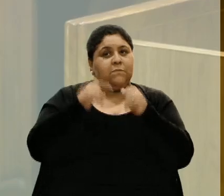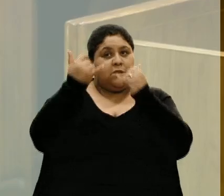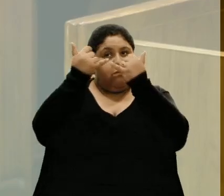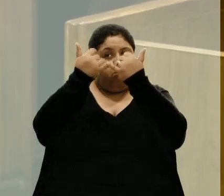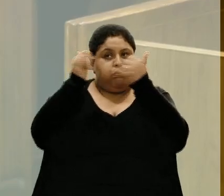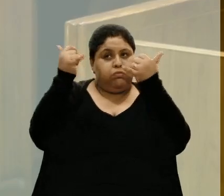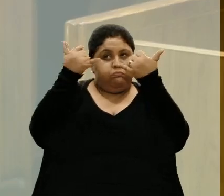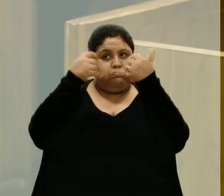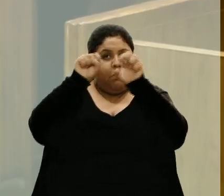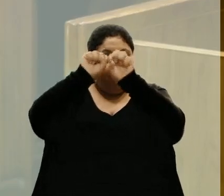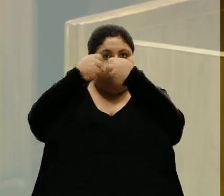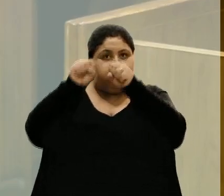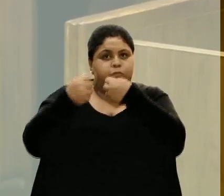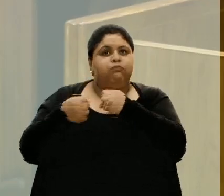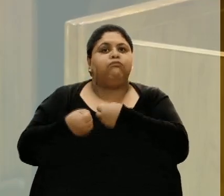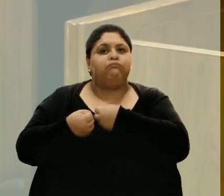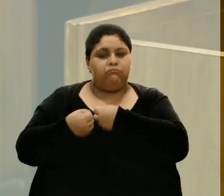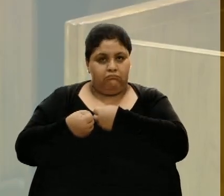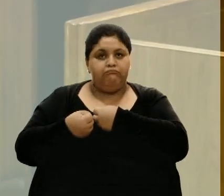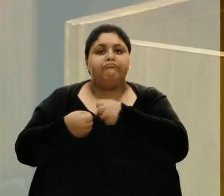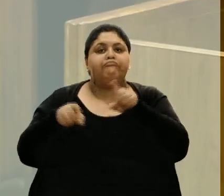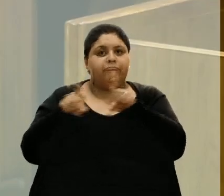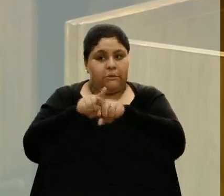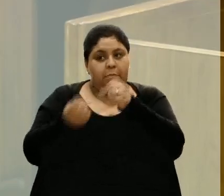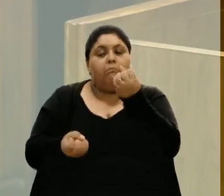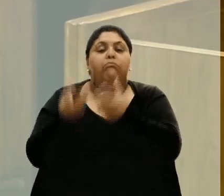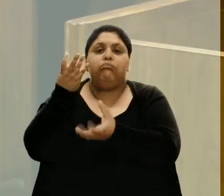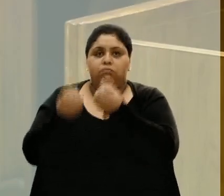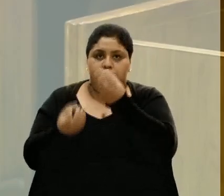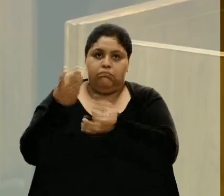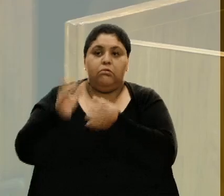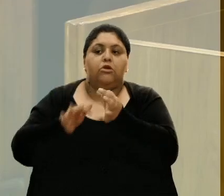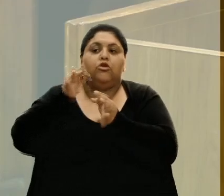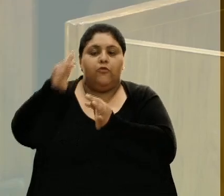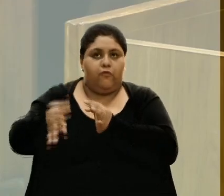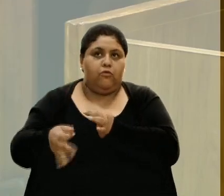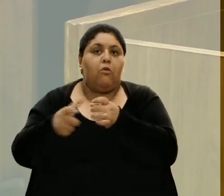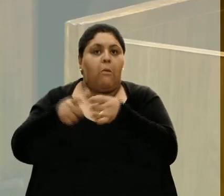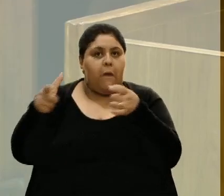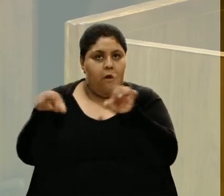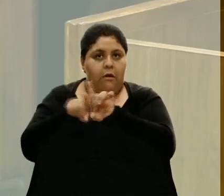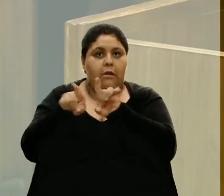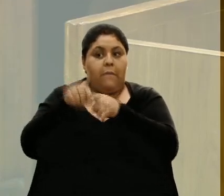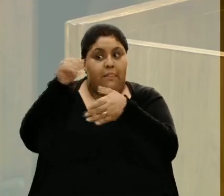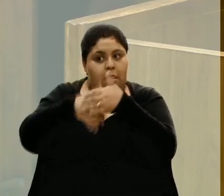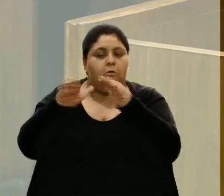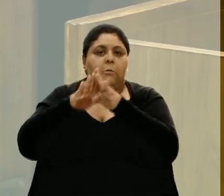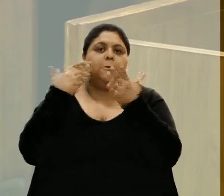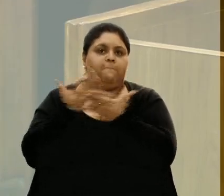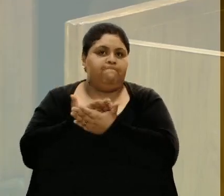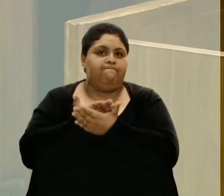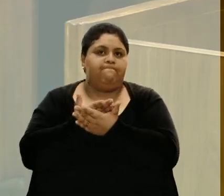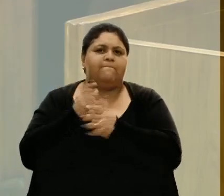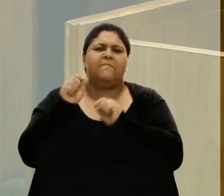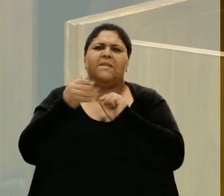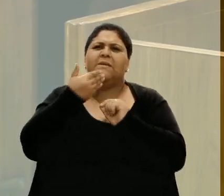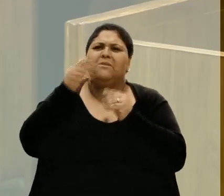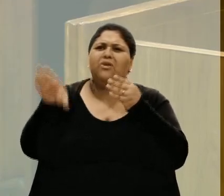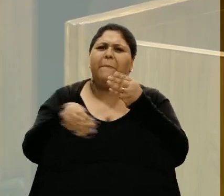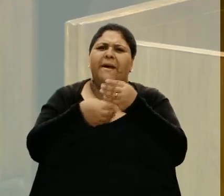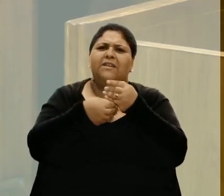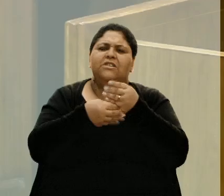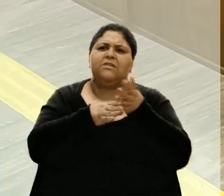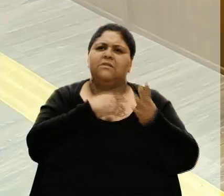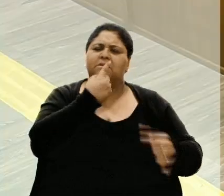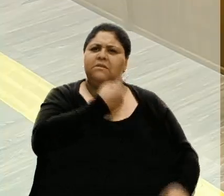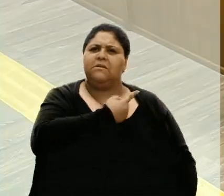poder talvez até incendiar uma questão muito maior aquela escola. Quem tinha me pedido a parte? Vereador